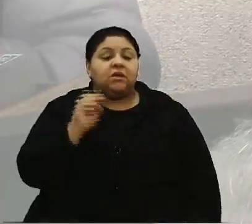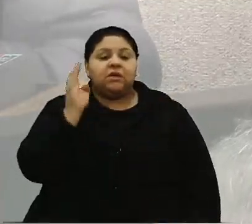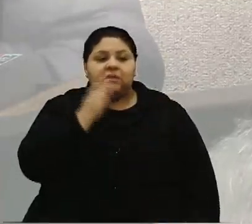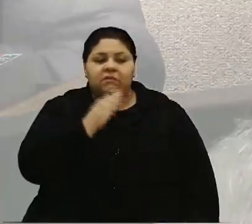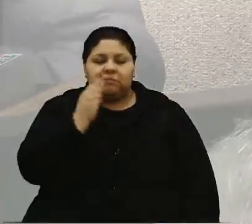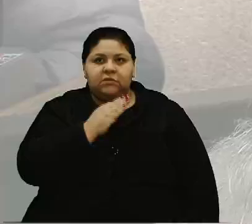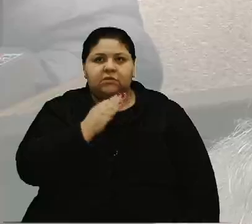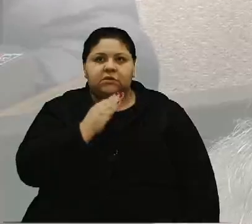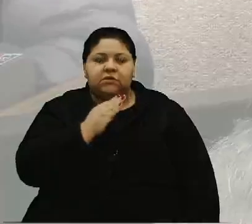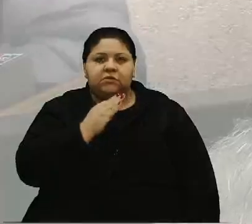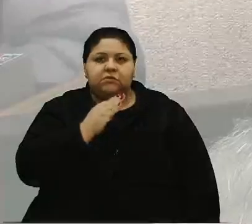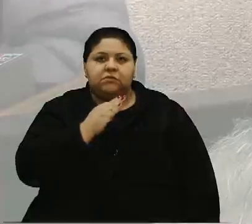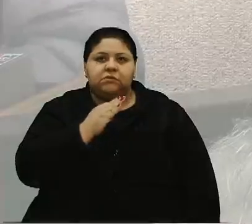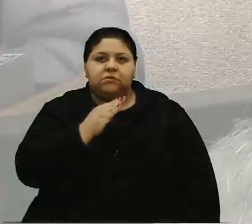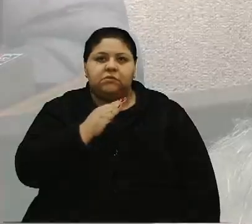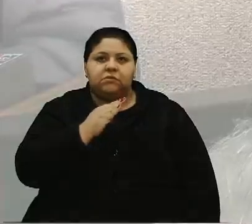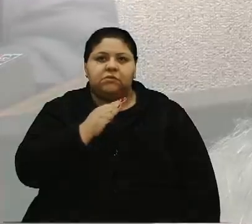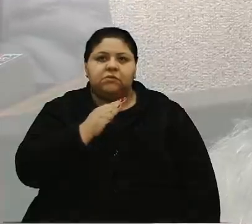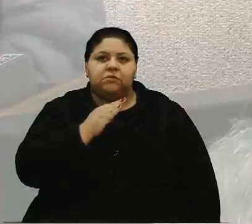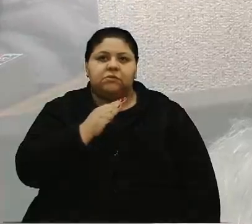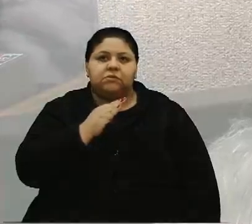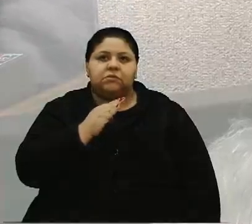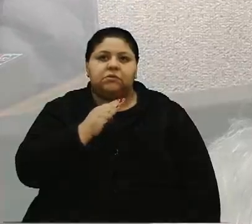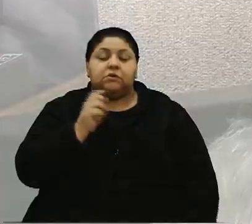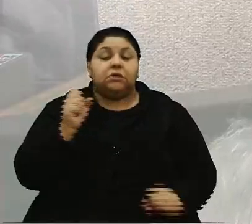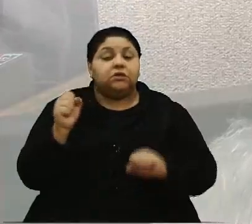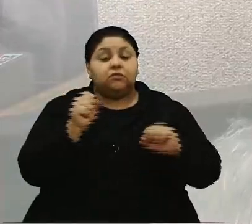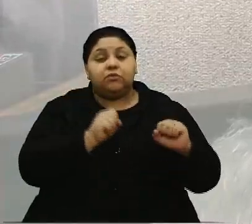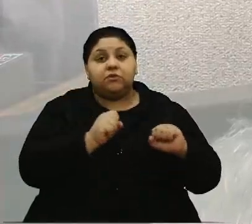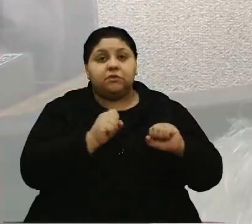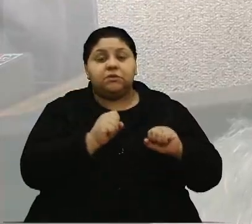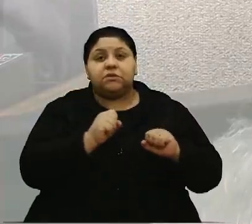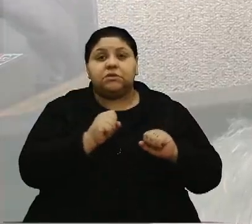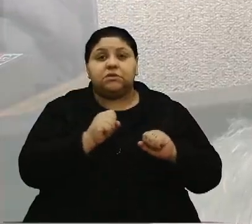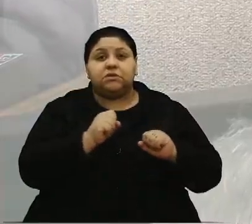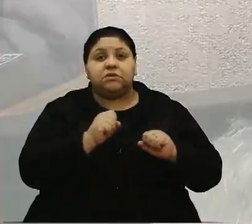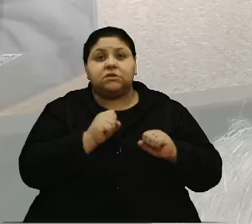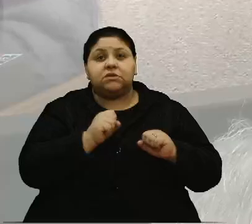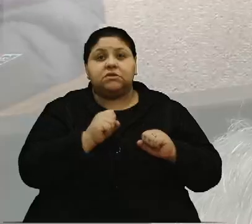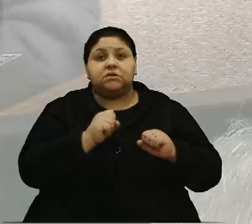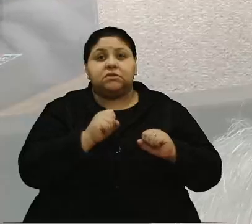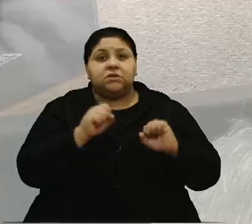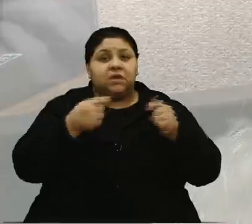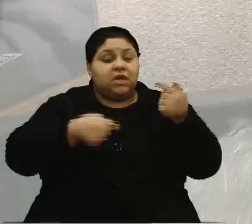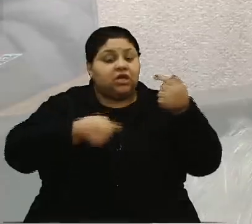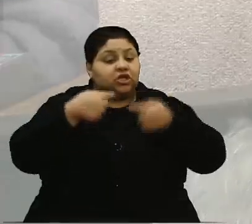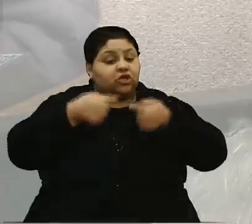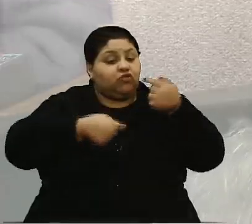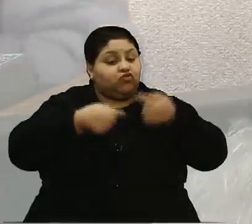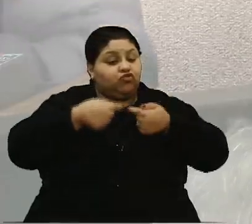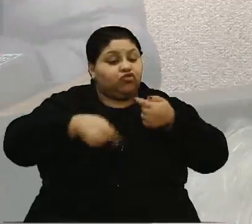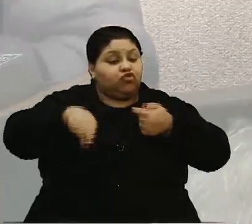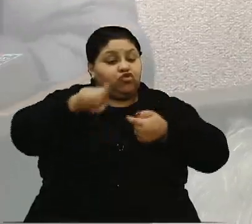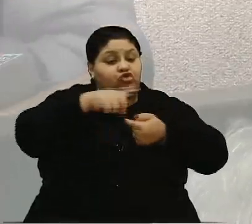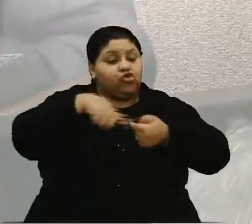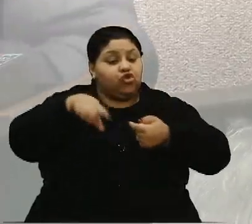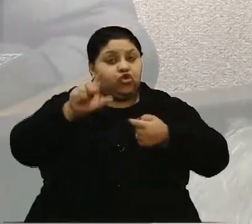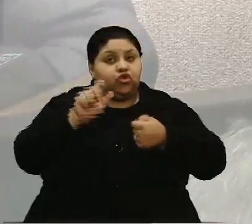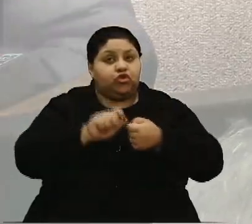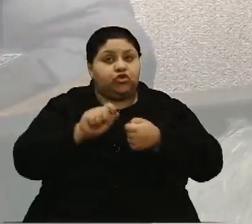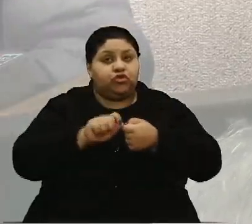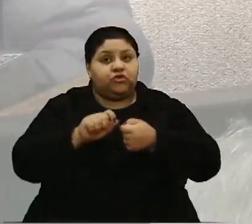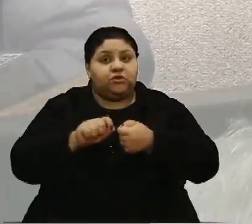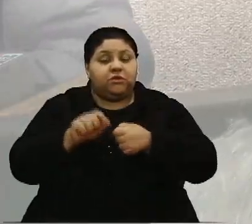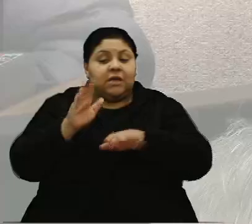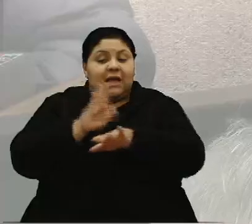breve, a gente poder colocar que a discussão que nós estamos realizando neste